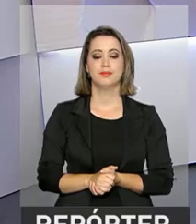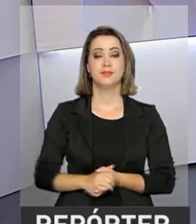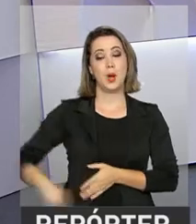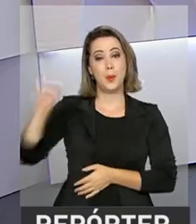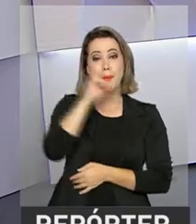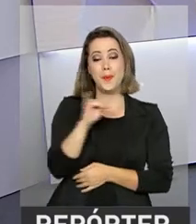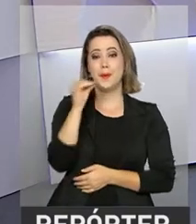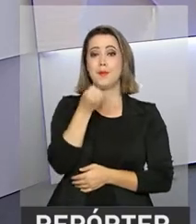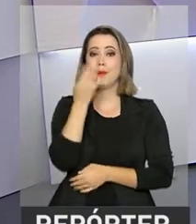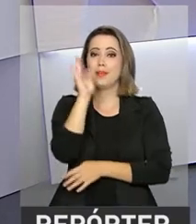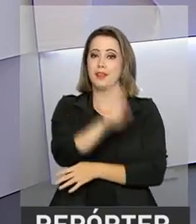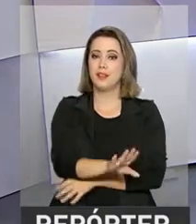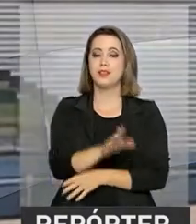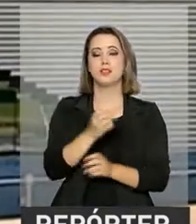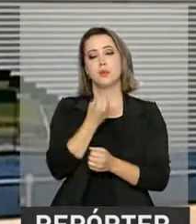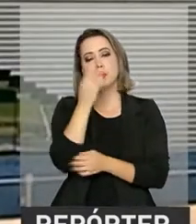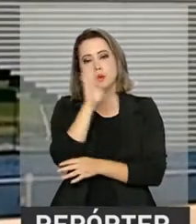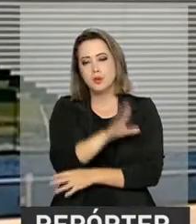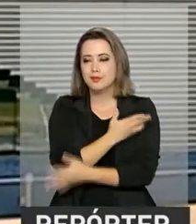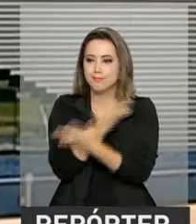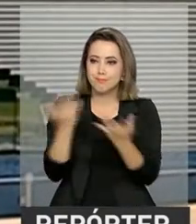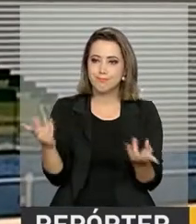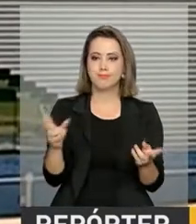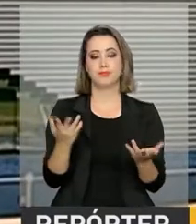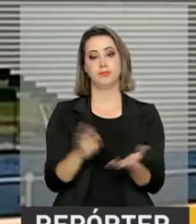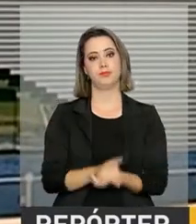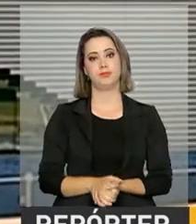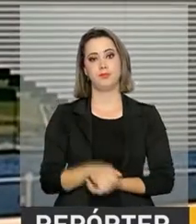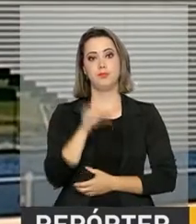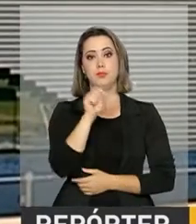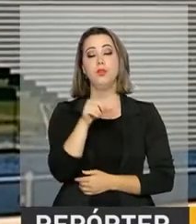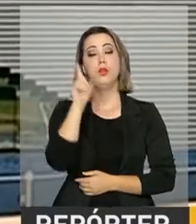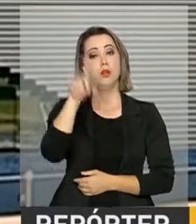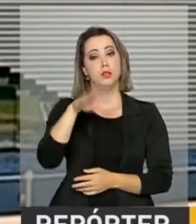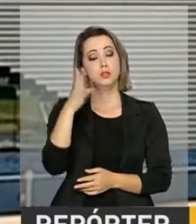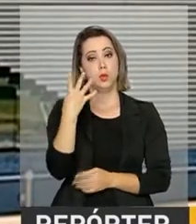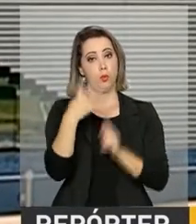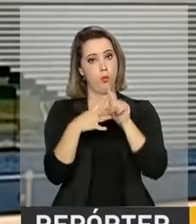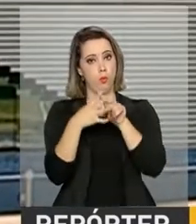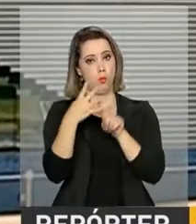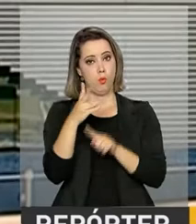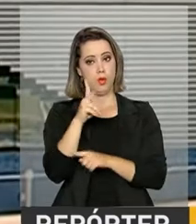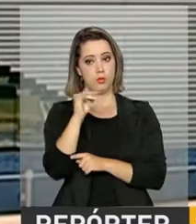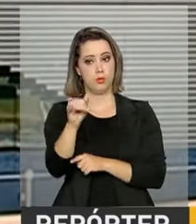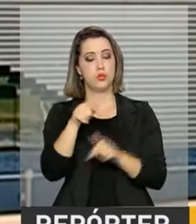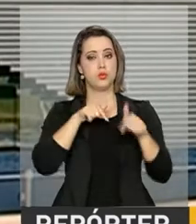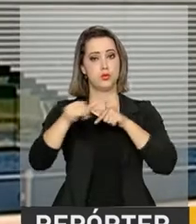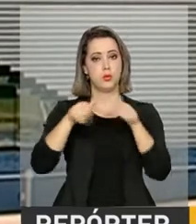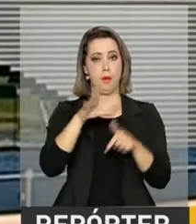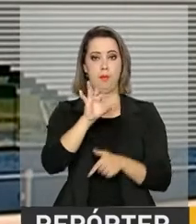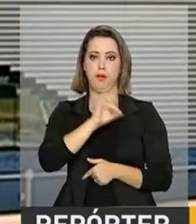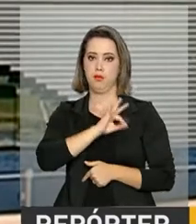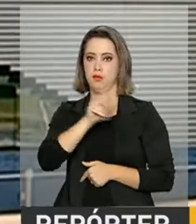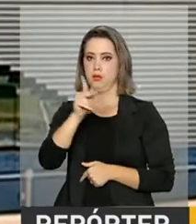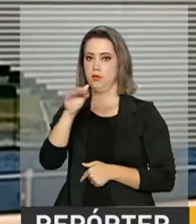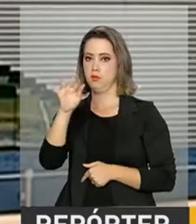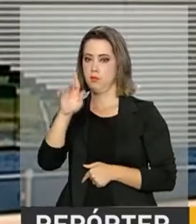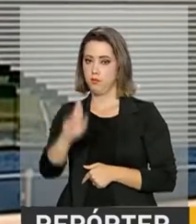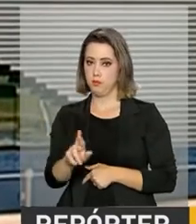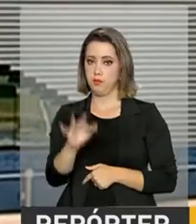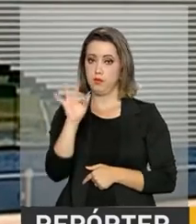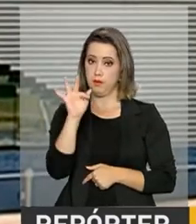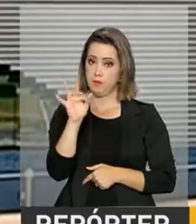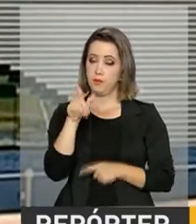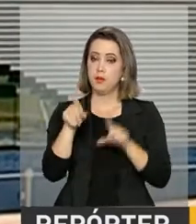roberto boa tarde uma boa tarde a todos é isso mesmo durante os quatro dias da operação os policiais rodoviários federais